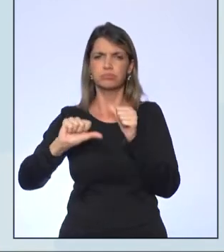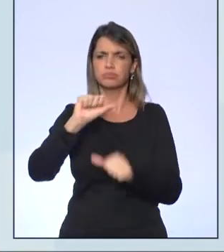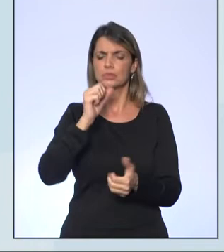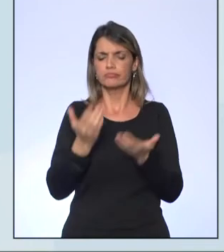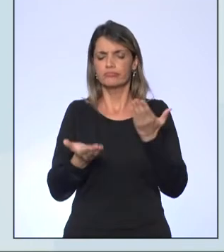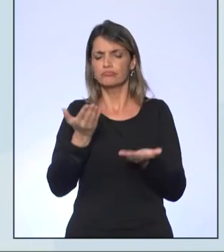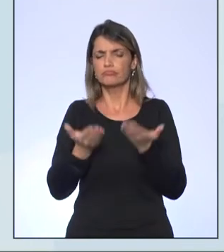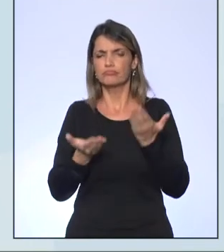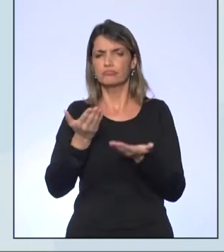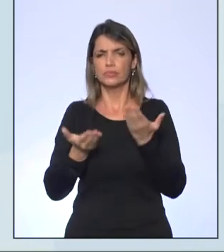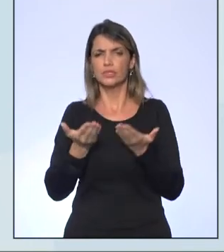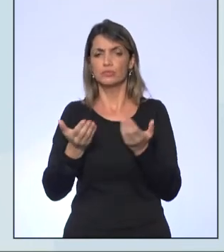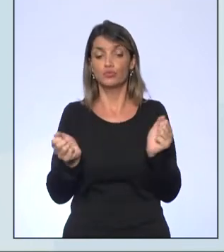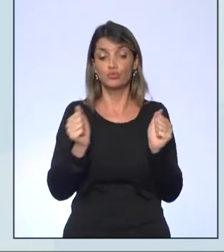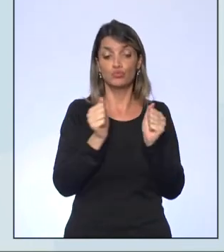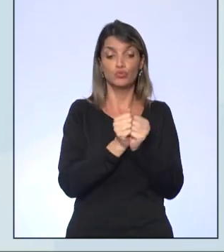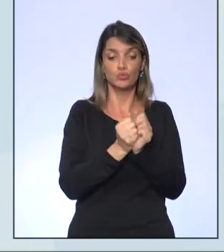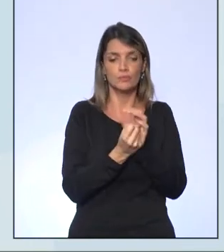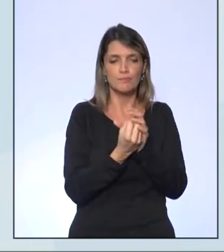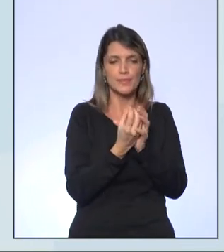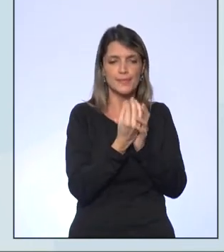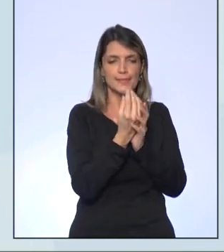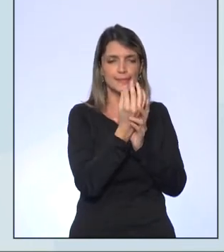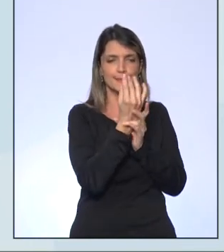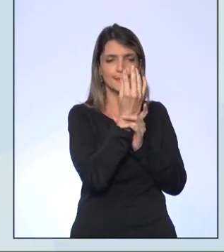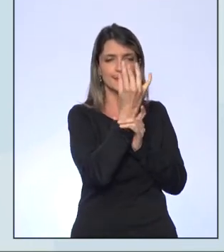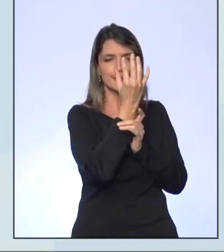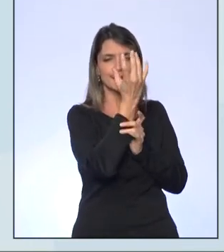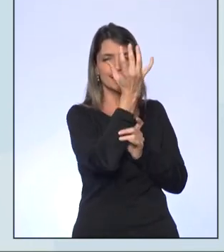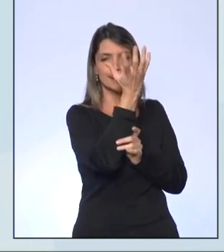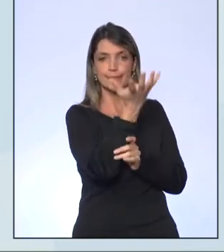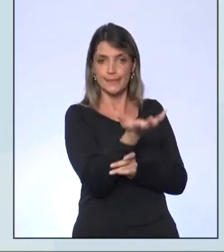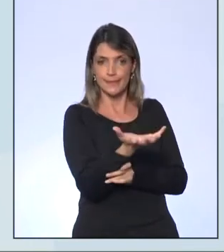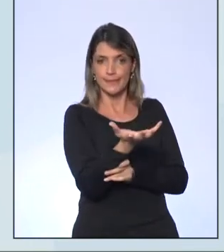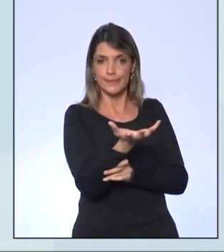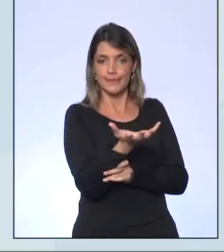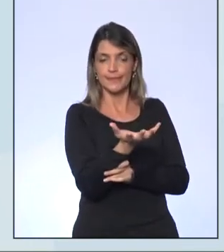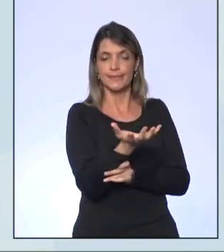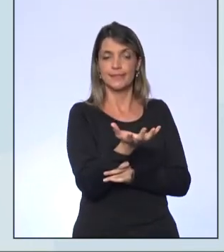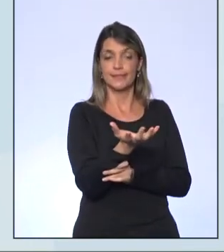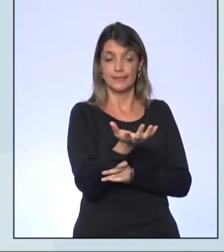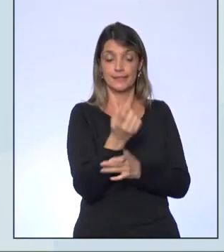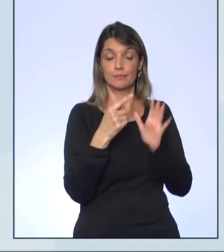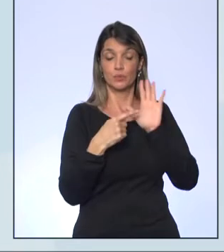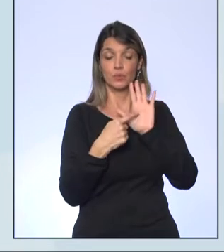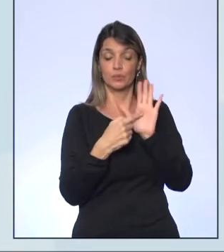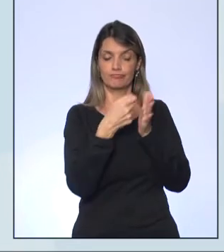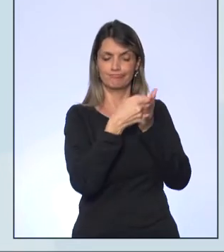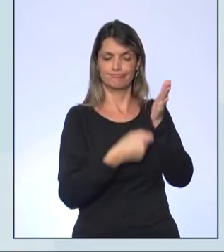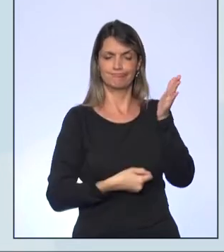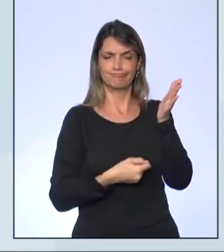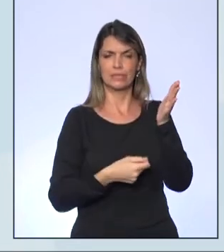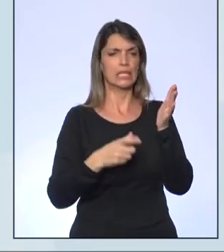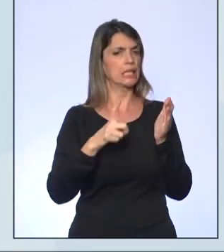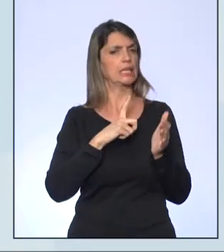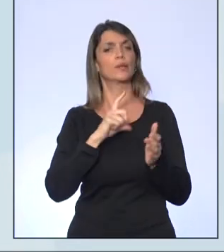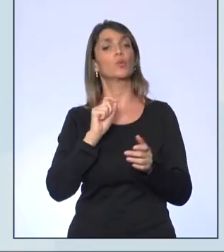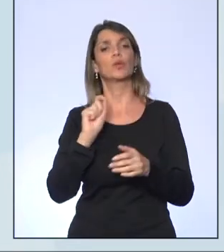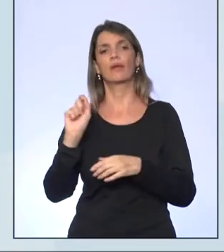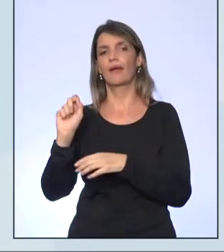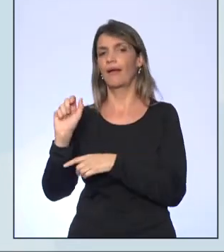equilíbrio, relacionado ao vazamento do refrigerante nas condições descritas, tem como consequência